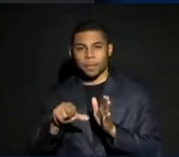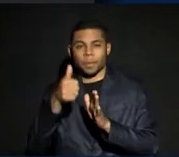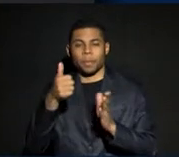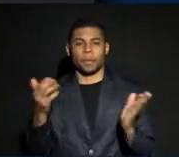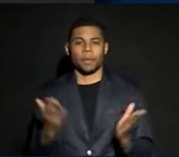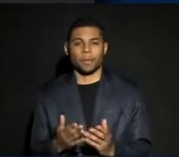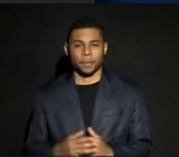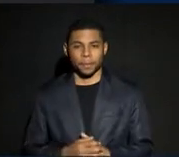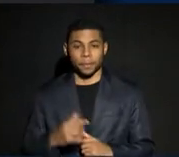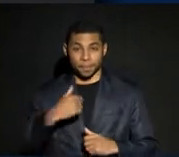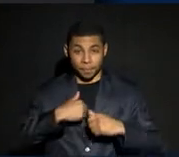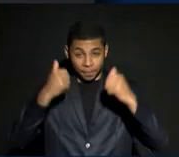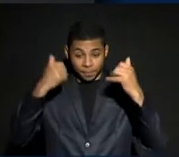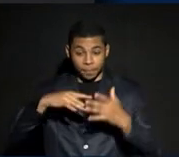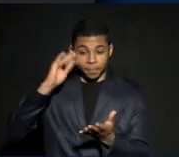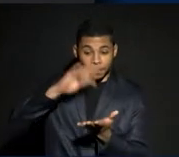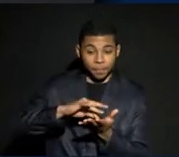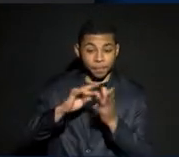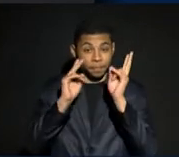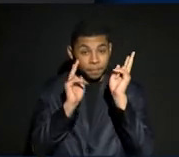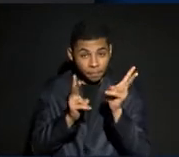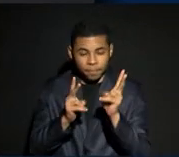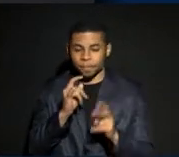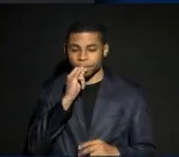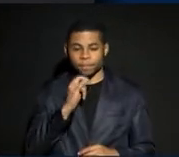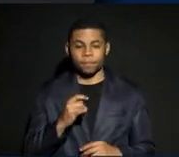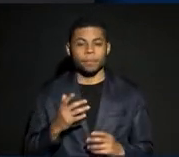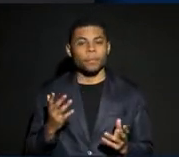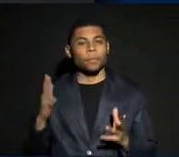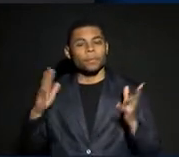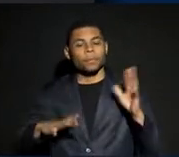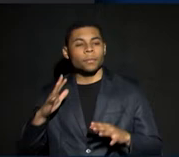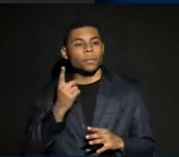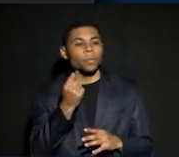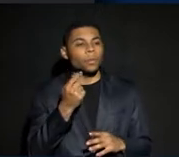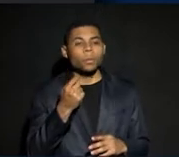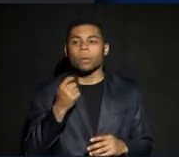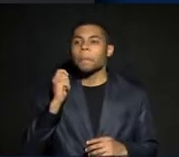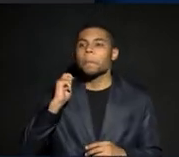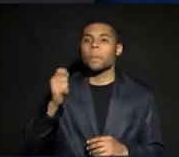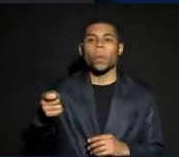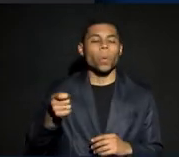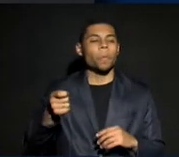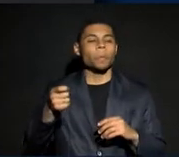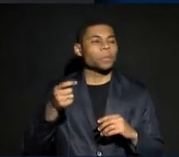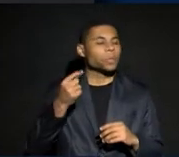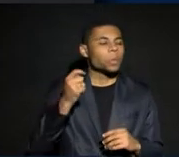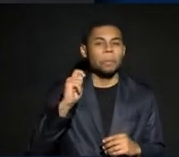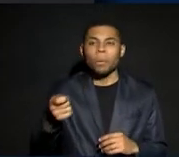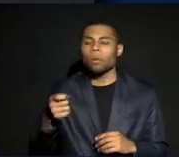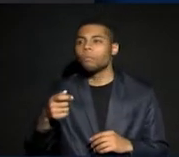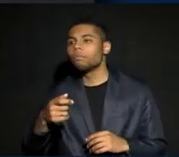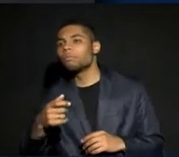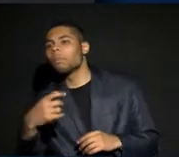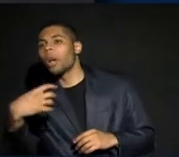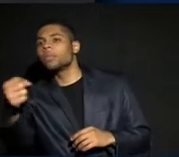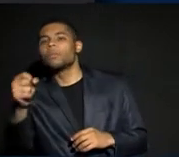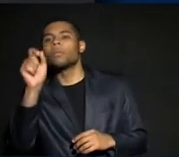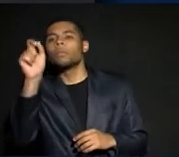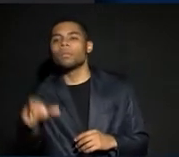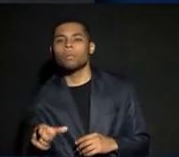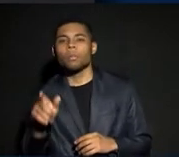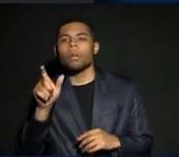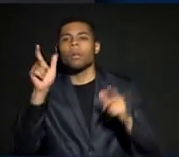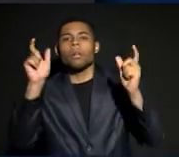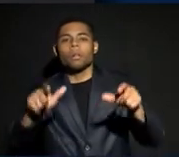Intransparência completa, total opacidade, você não sabe para onde está indo o dinheiro, e o dinheiro que é investido